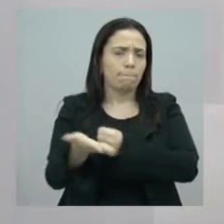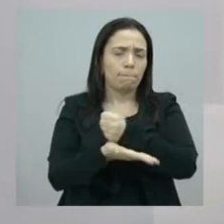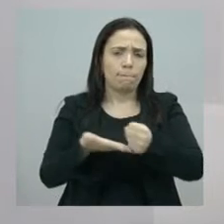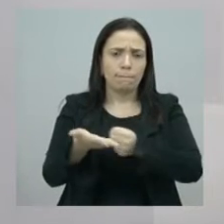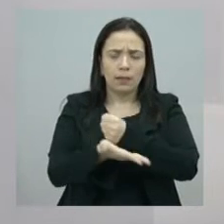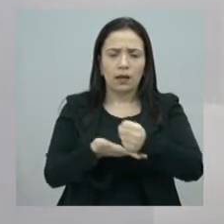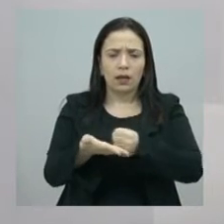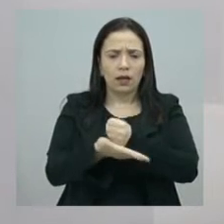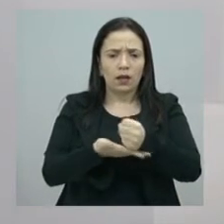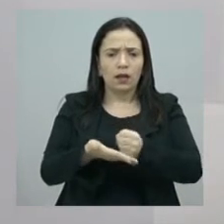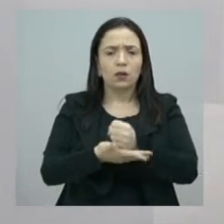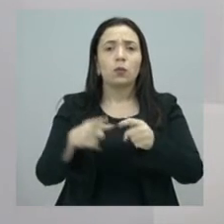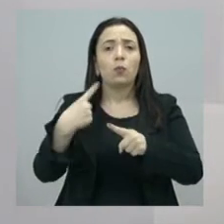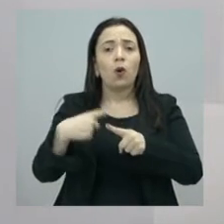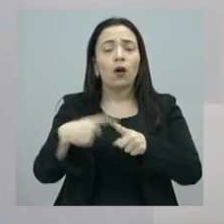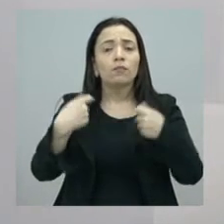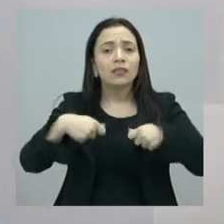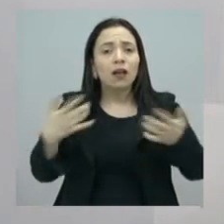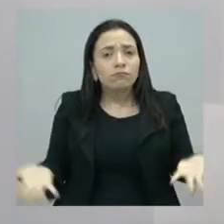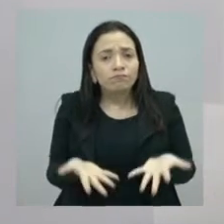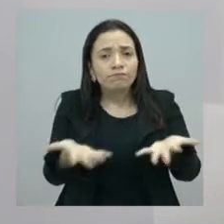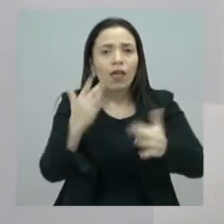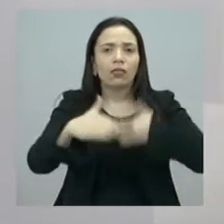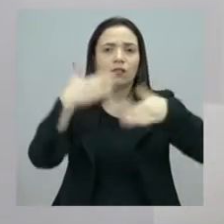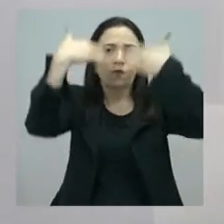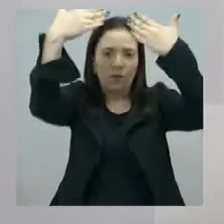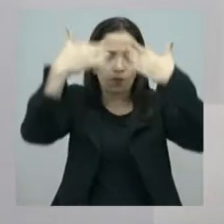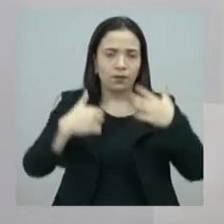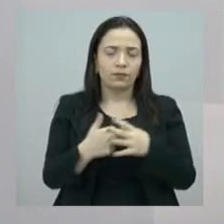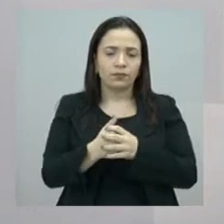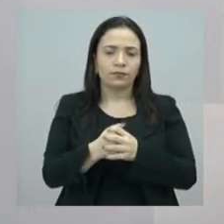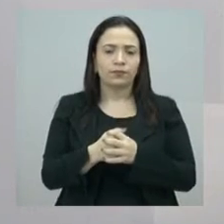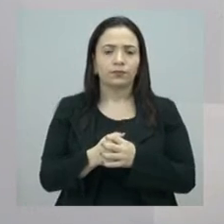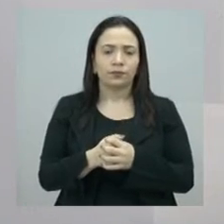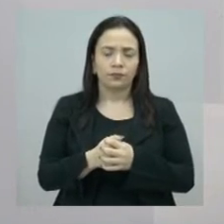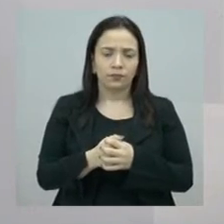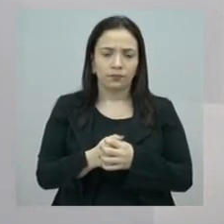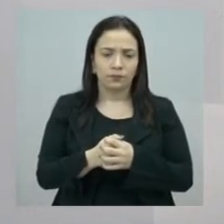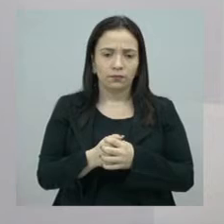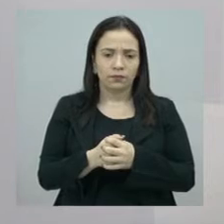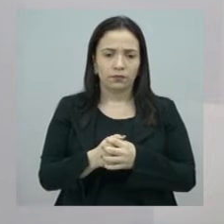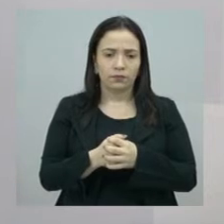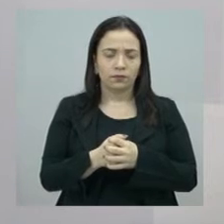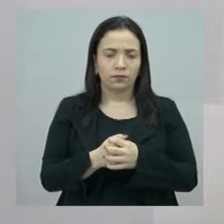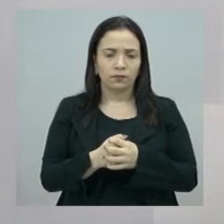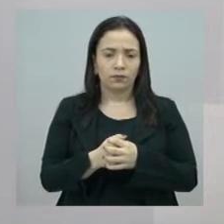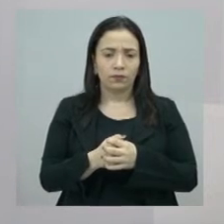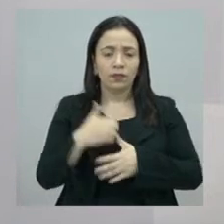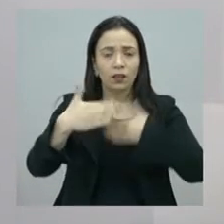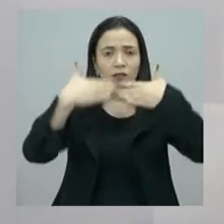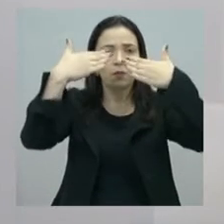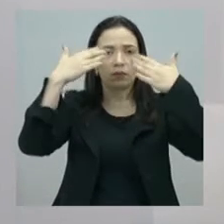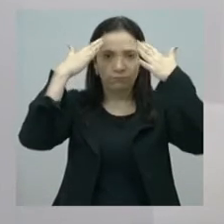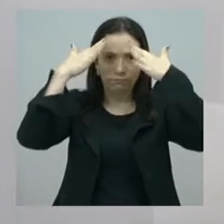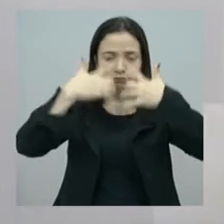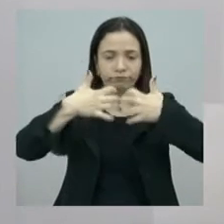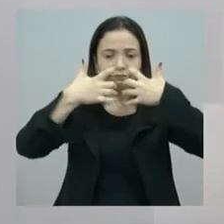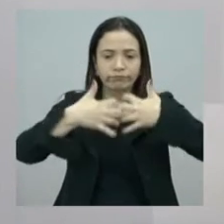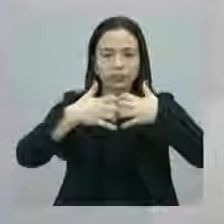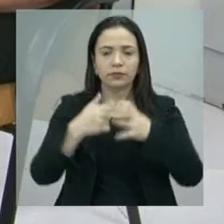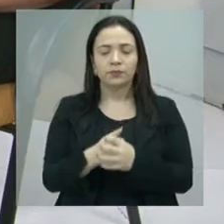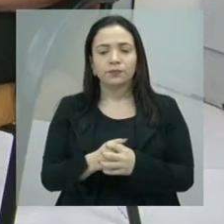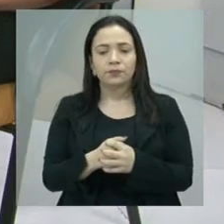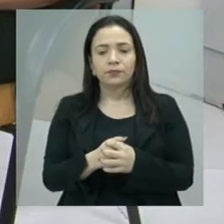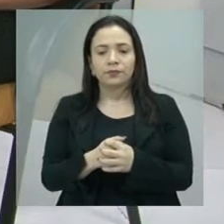que contribua com o seu desenvolvimento, com o seu desenvolvimento intelectual. Exatamente.